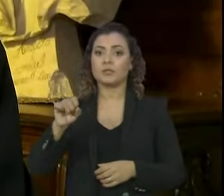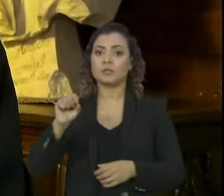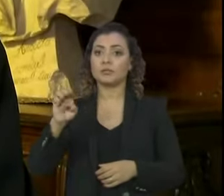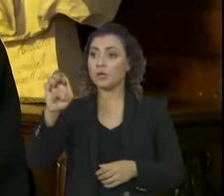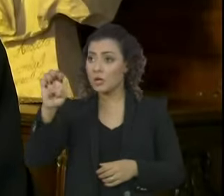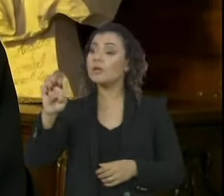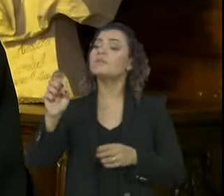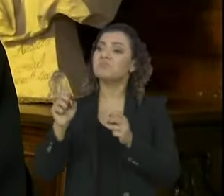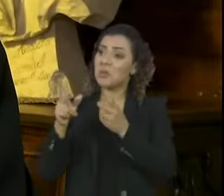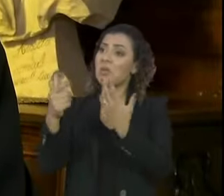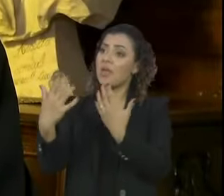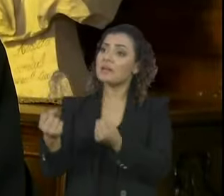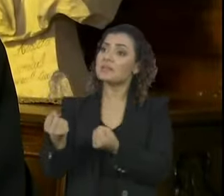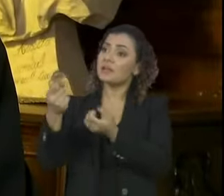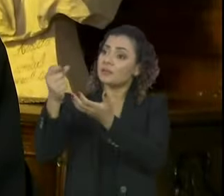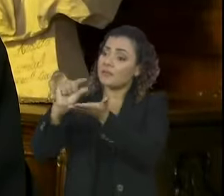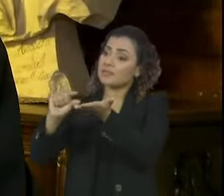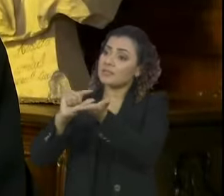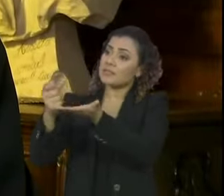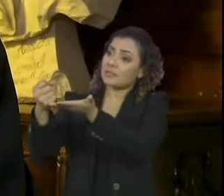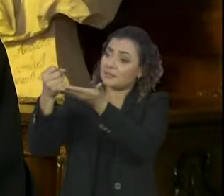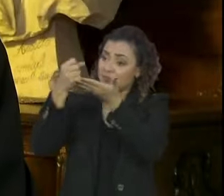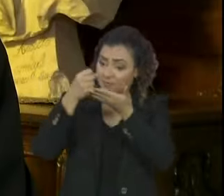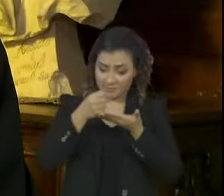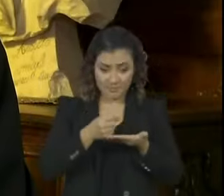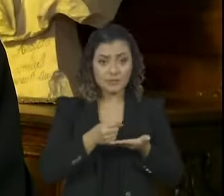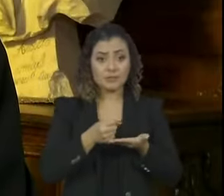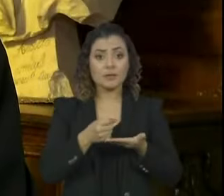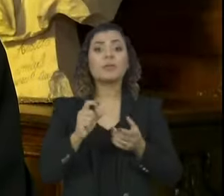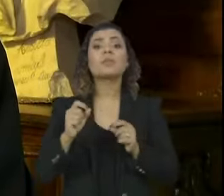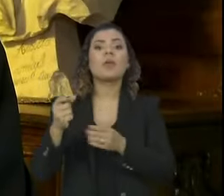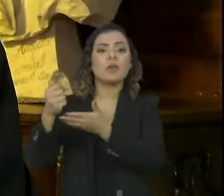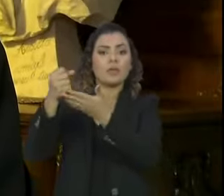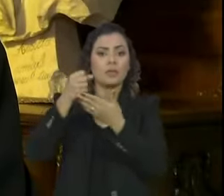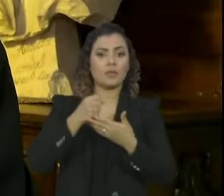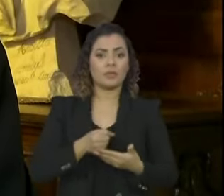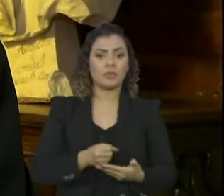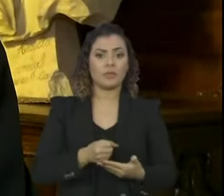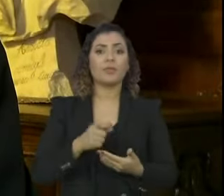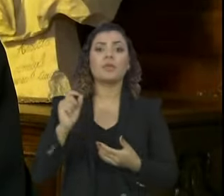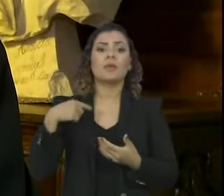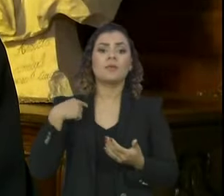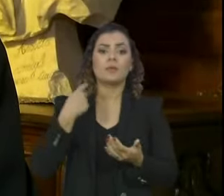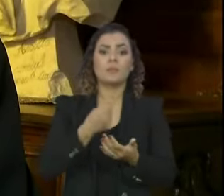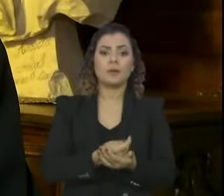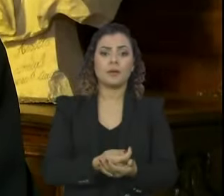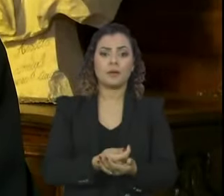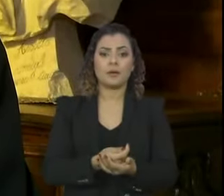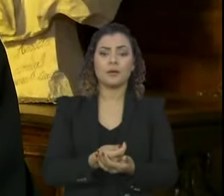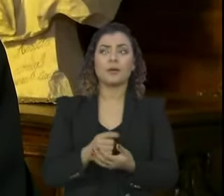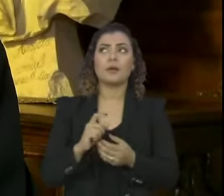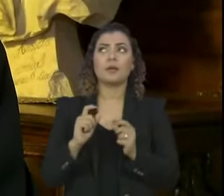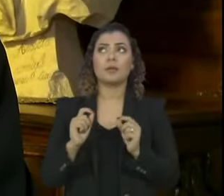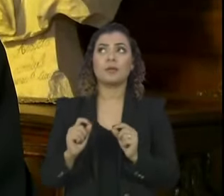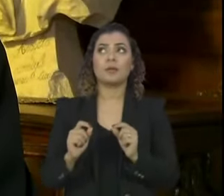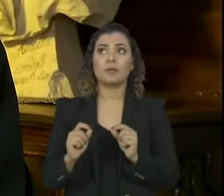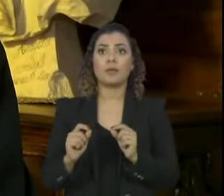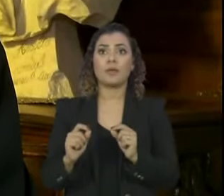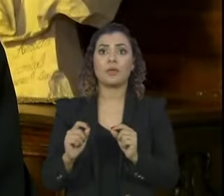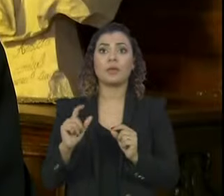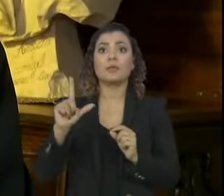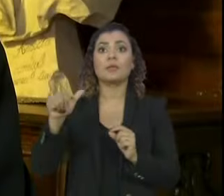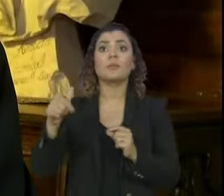bem então vocês podem levar e quem vai levar e quem vai pagar e quem vai